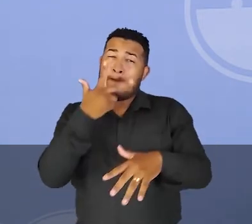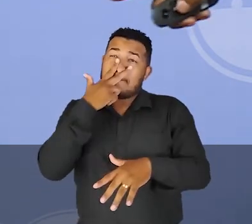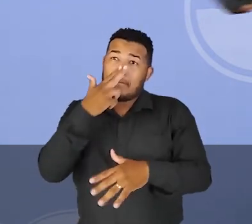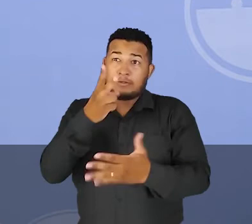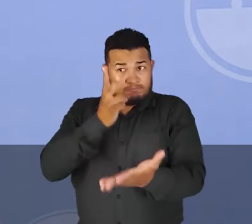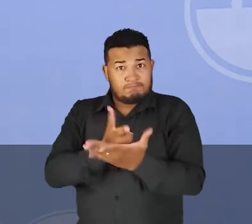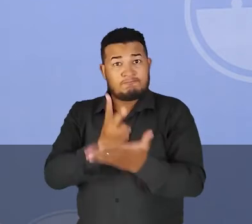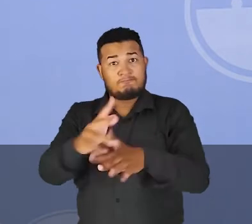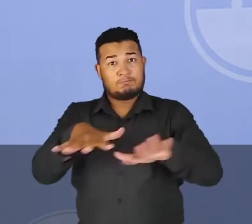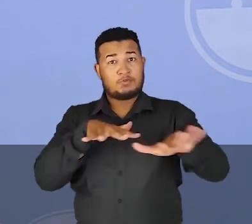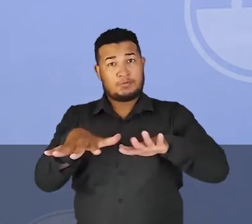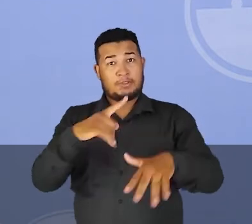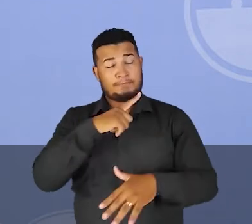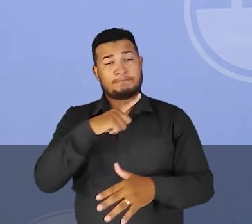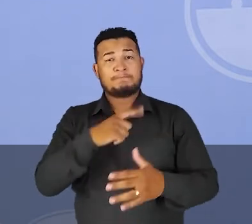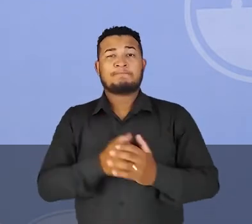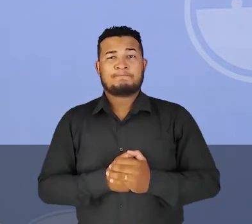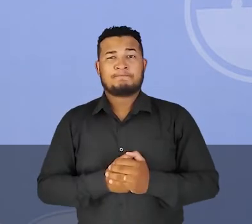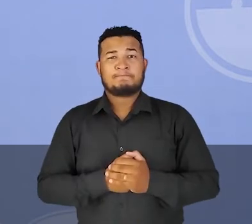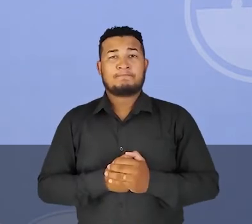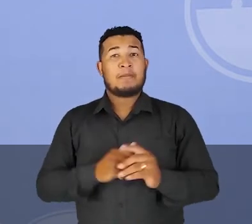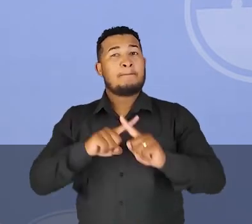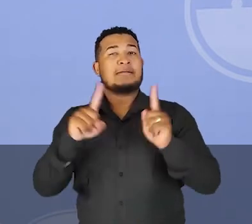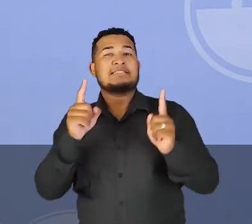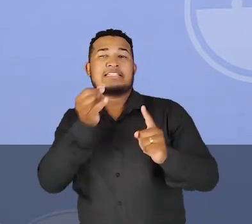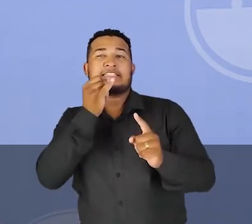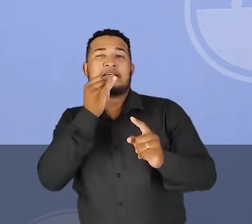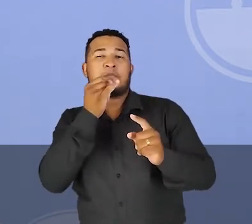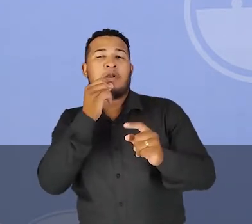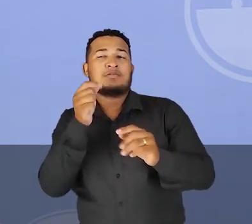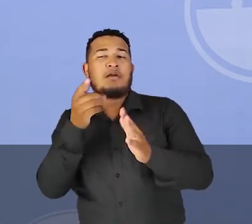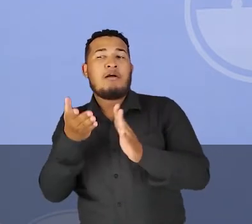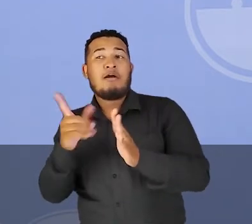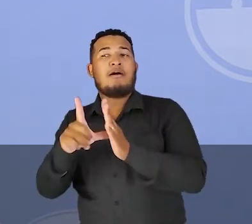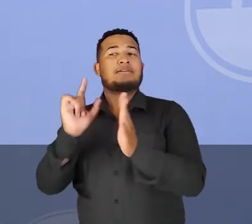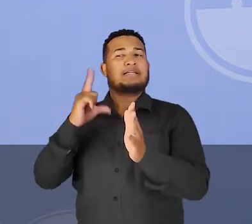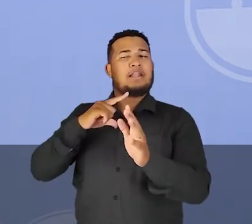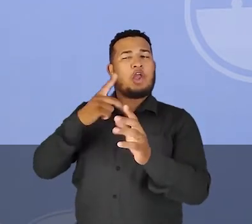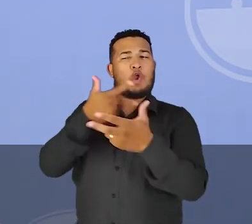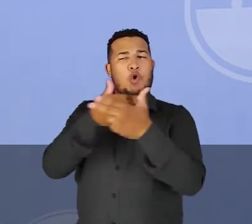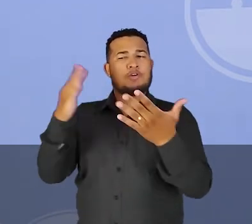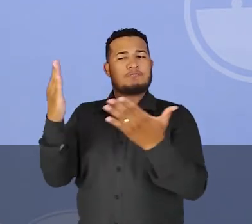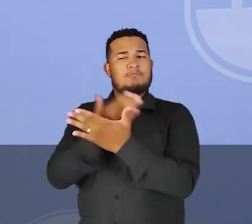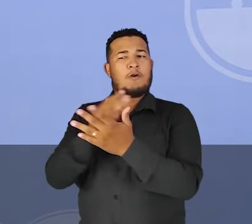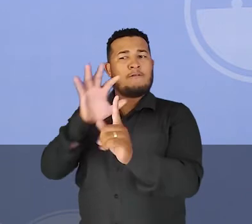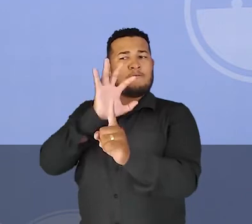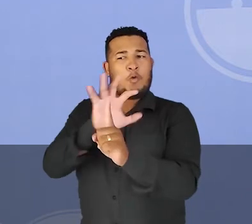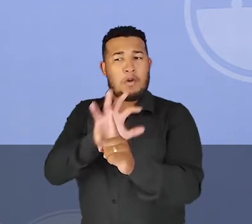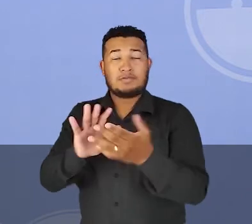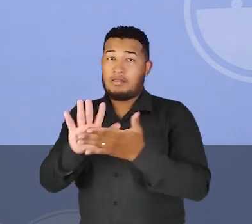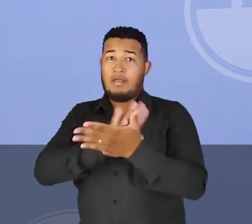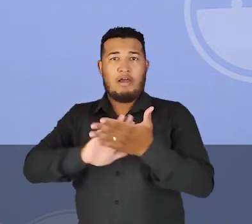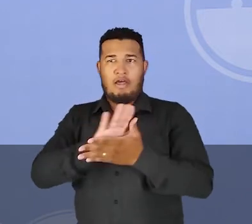continuar o movimento, sem que nenhum agente externo, é claro, esteja atuando sobre